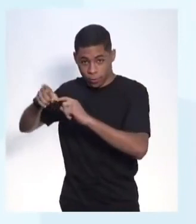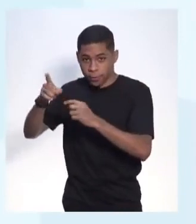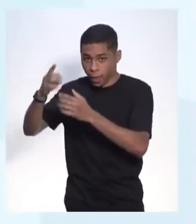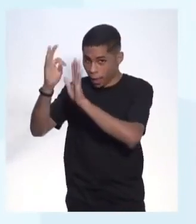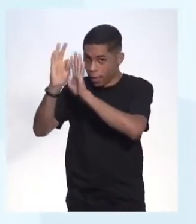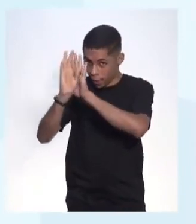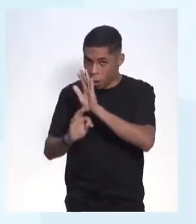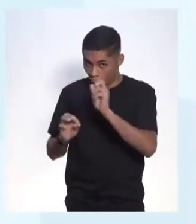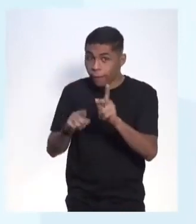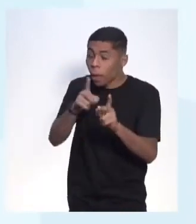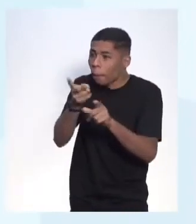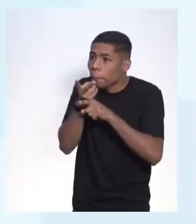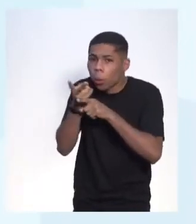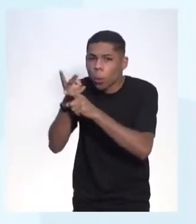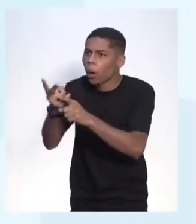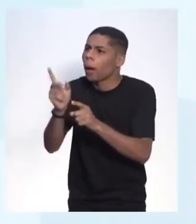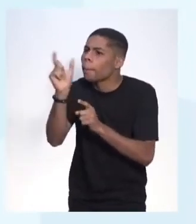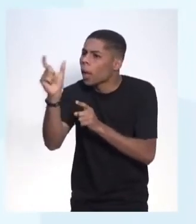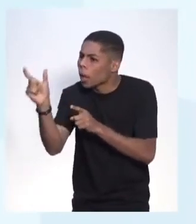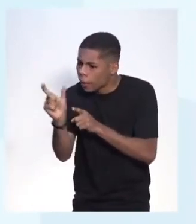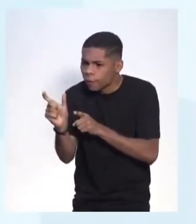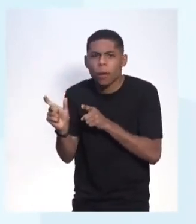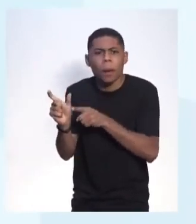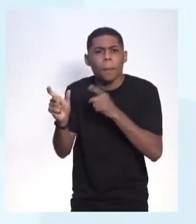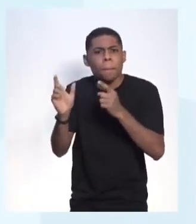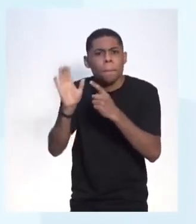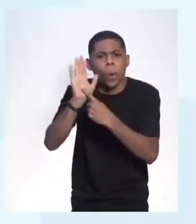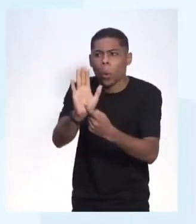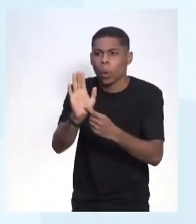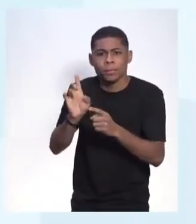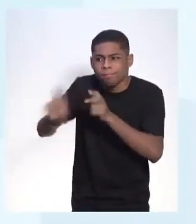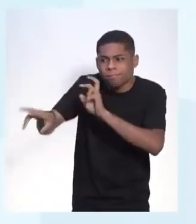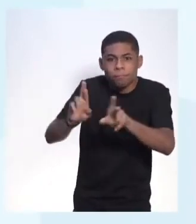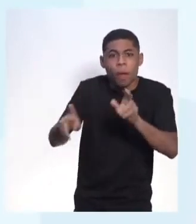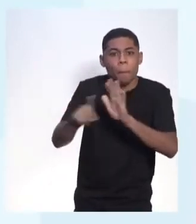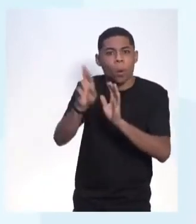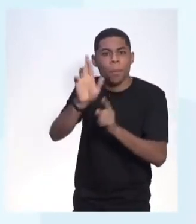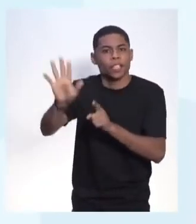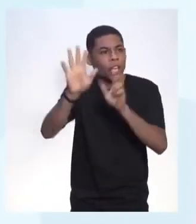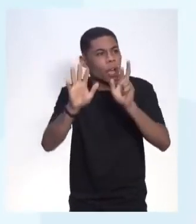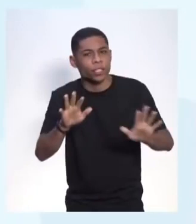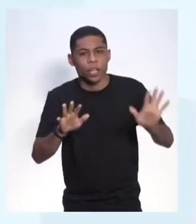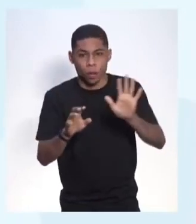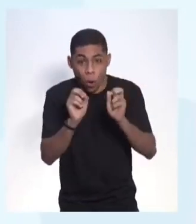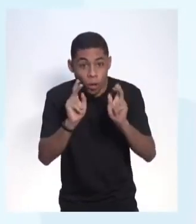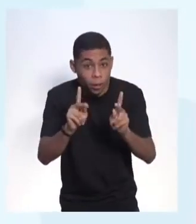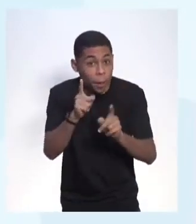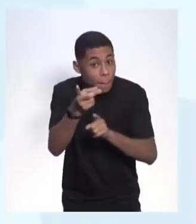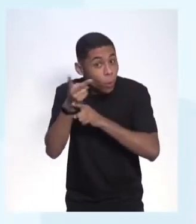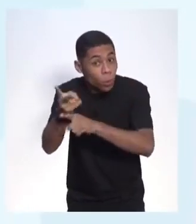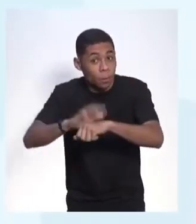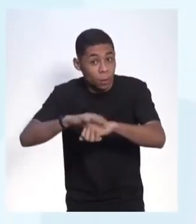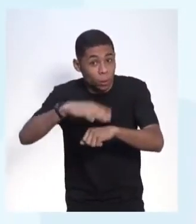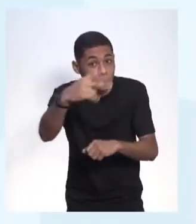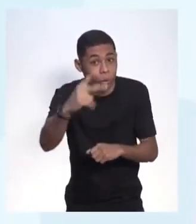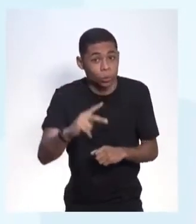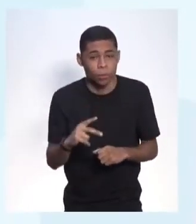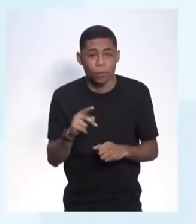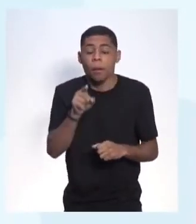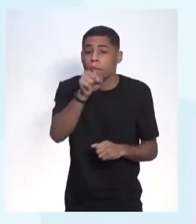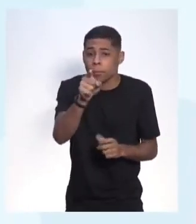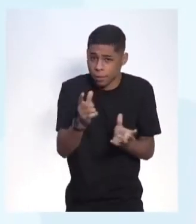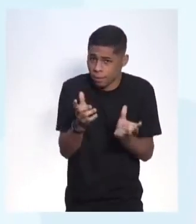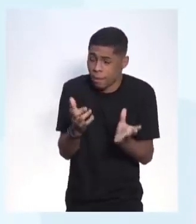no texto algumas palavras que sinalizam aí que essa variação é regional, certo? E aí, depois, se você quiser